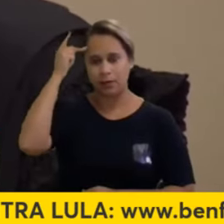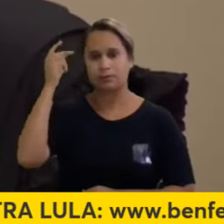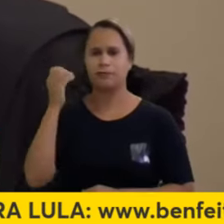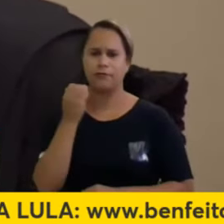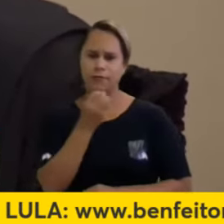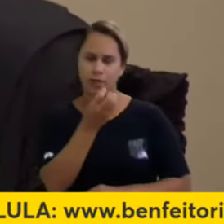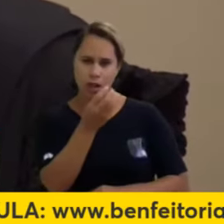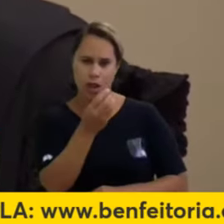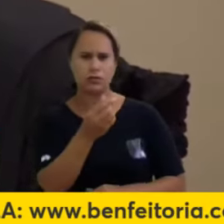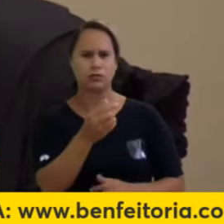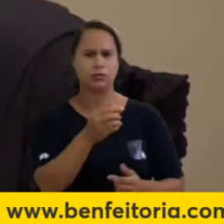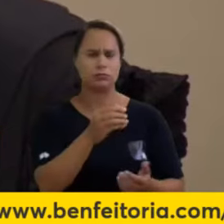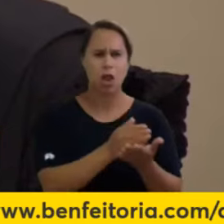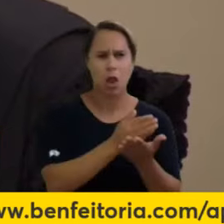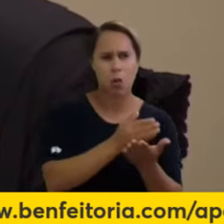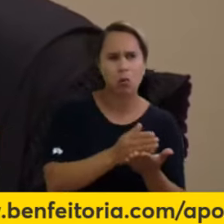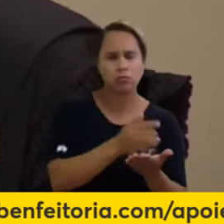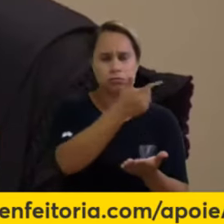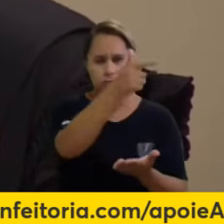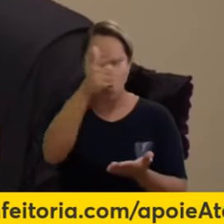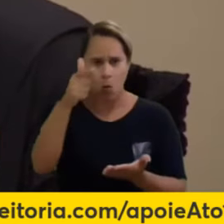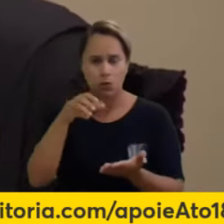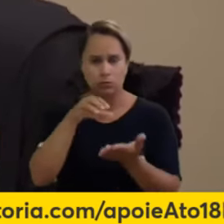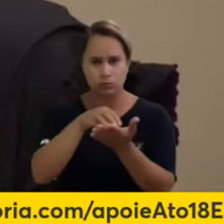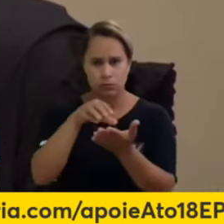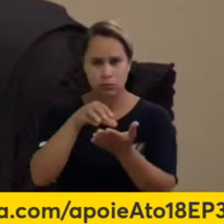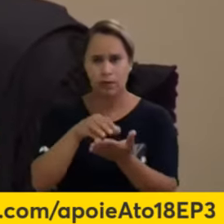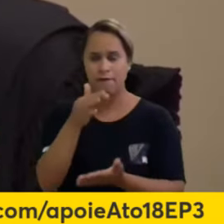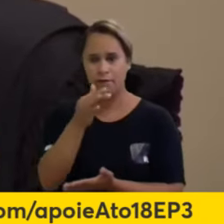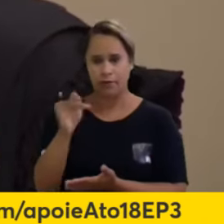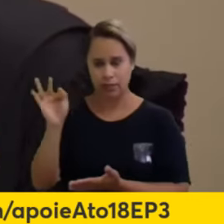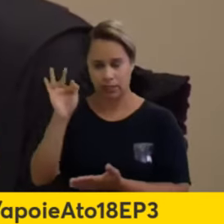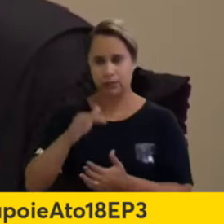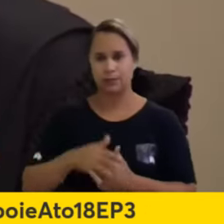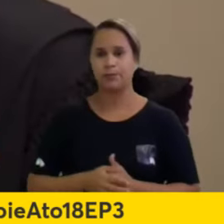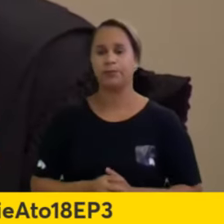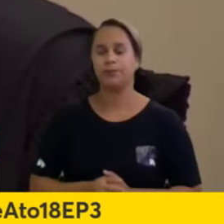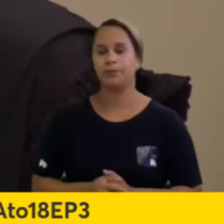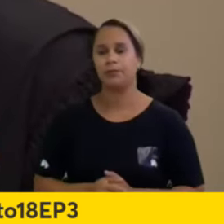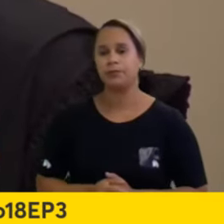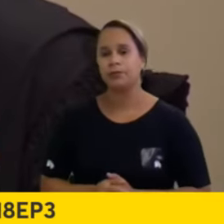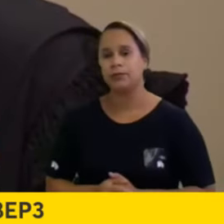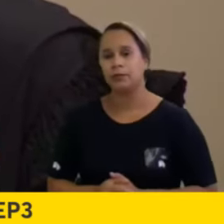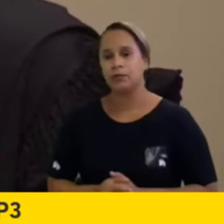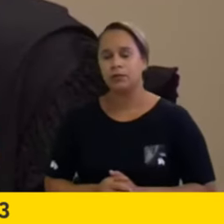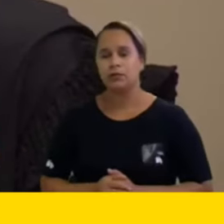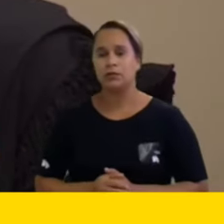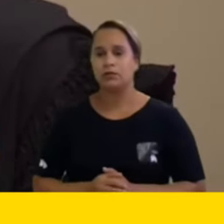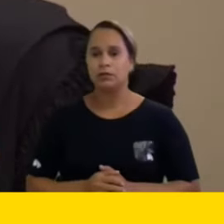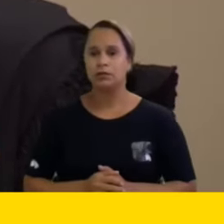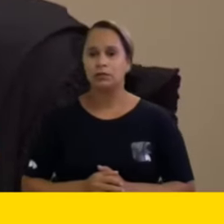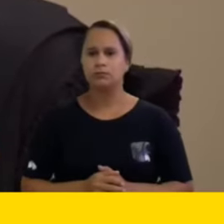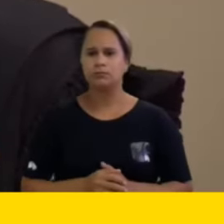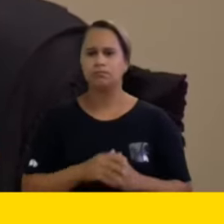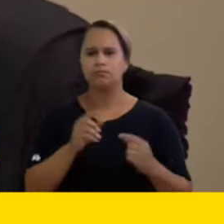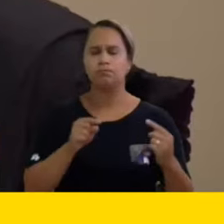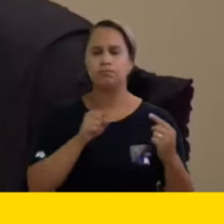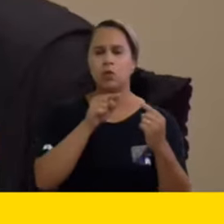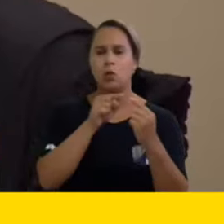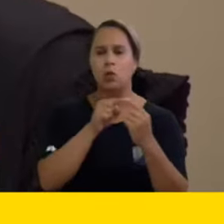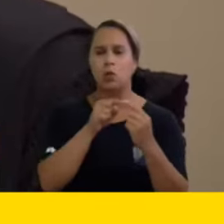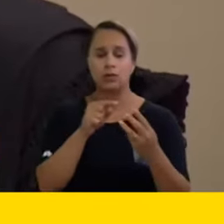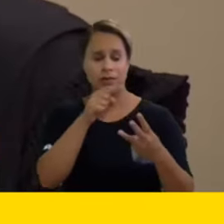capitais de outras unidades da Federação dos mais de 600 destinos ou origens verifica-se que apenas três deles